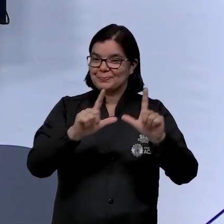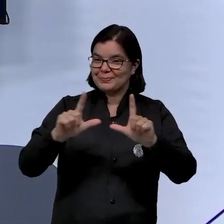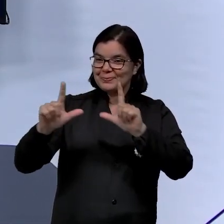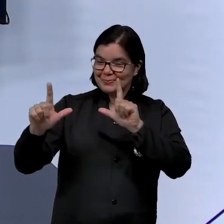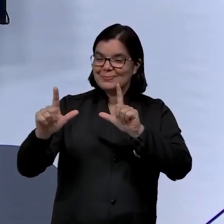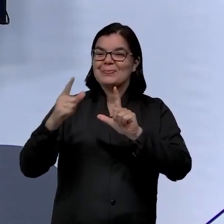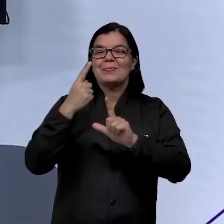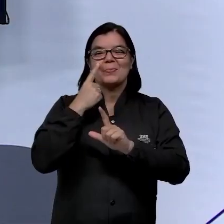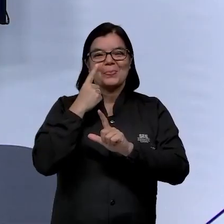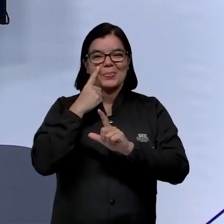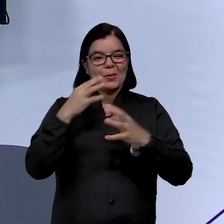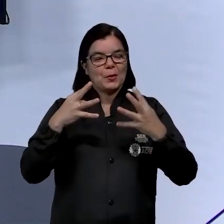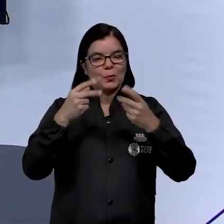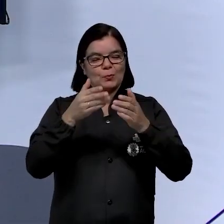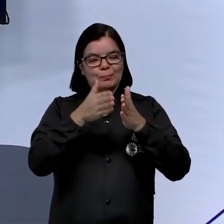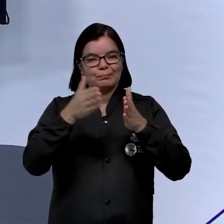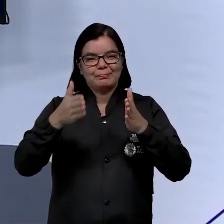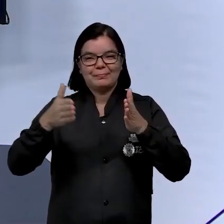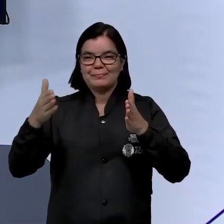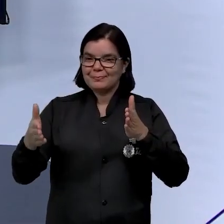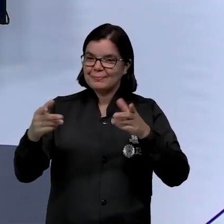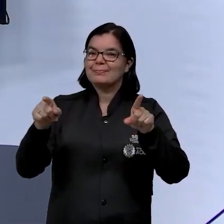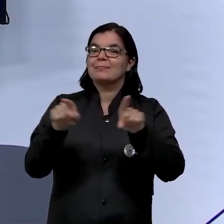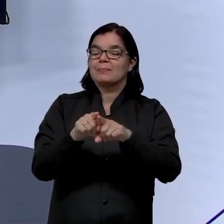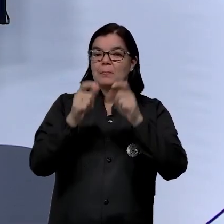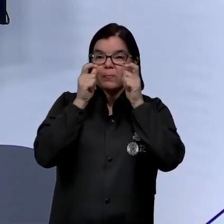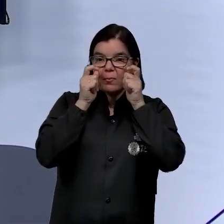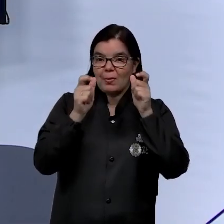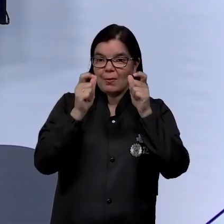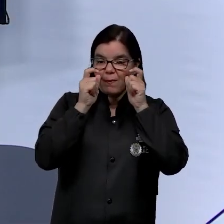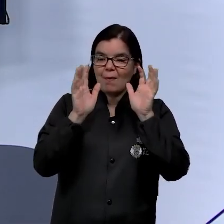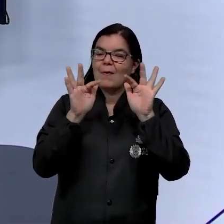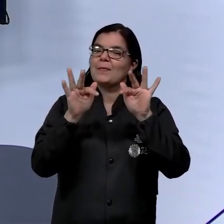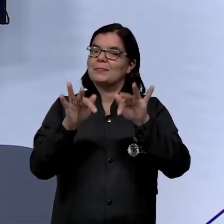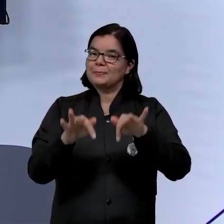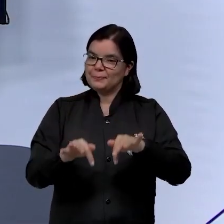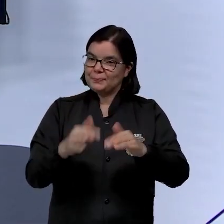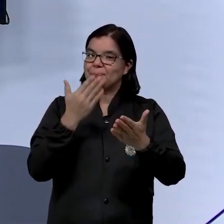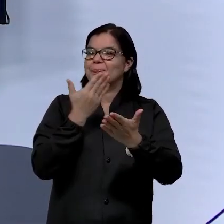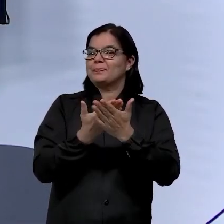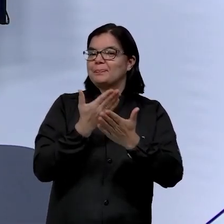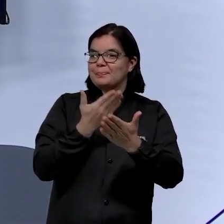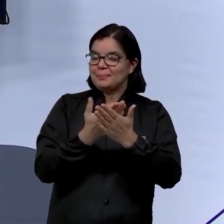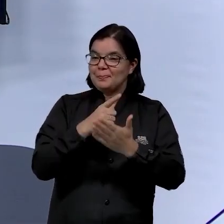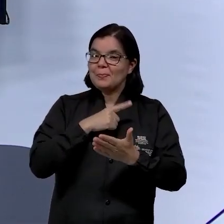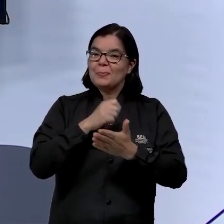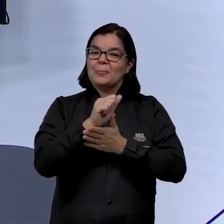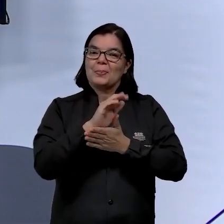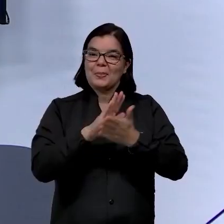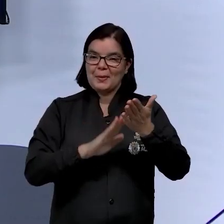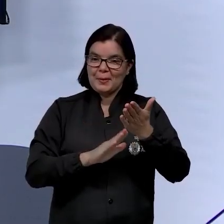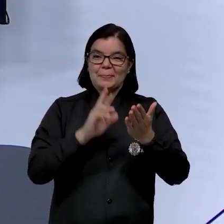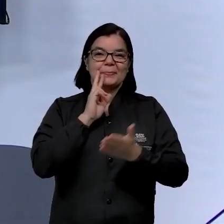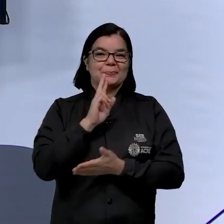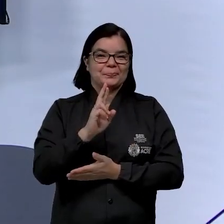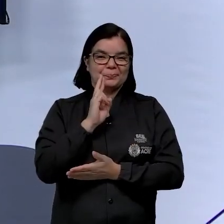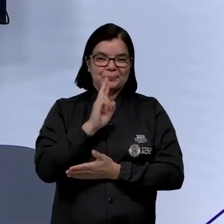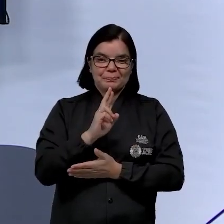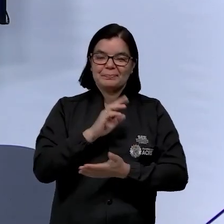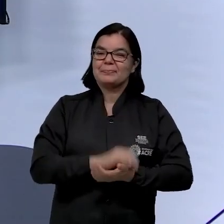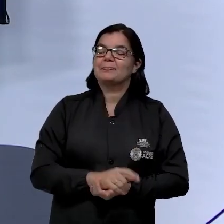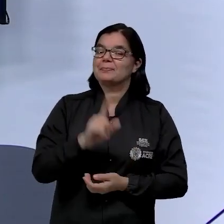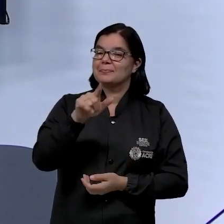poder acompanhar todo esse processo e prestar atenção, porque ao final da aula a gente tem uma atividade para fazer, tá?